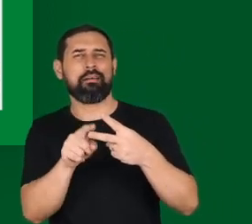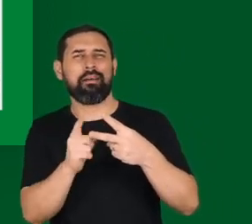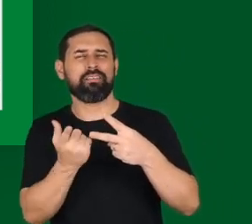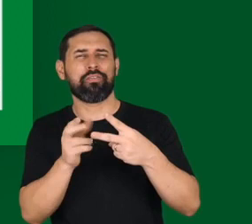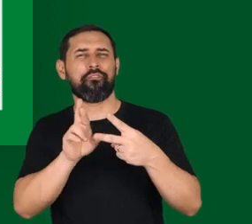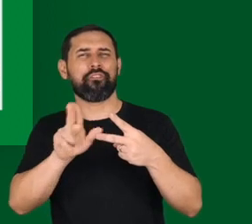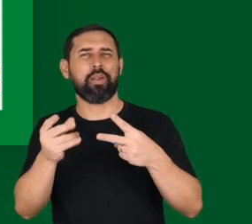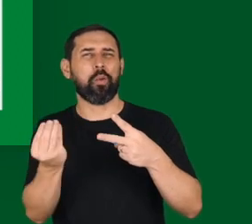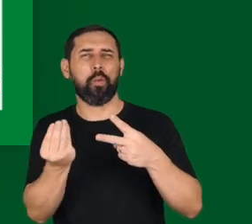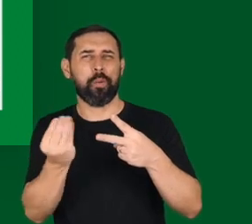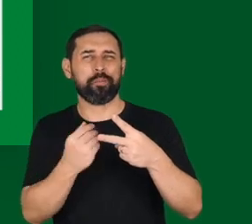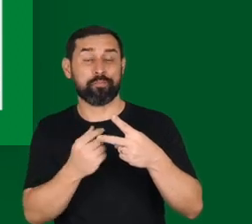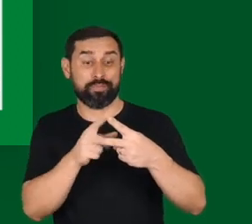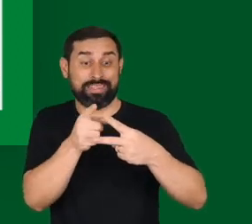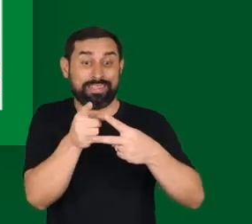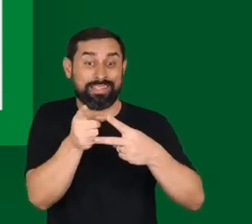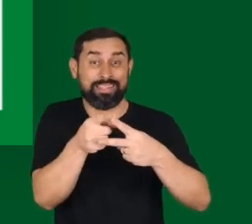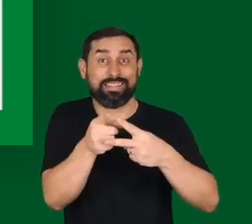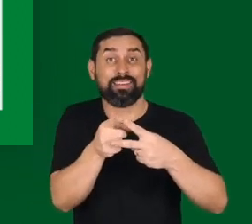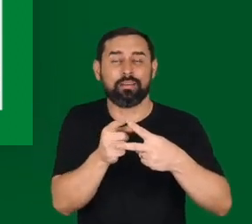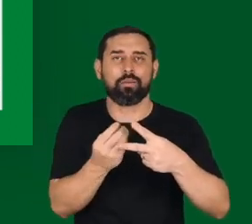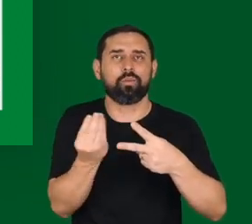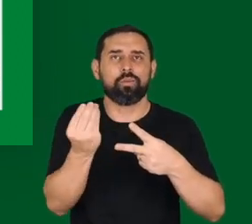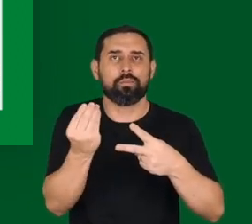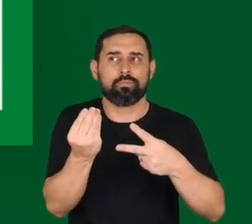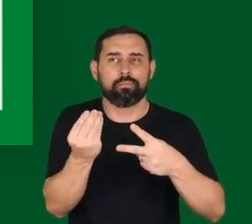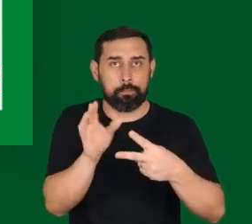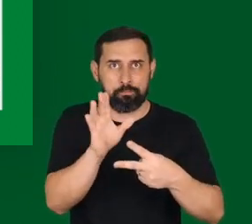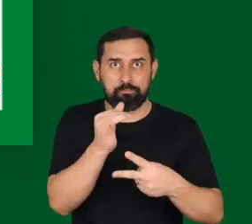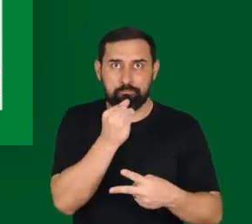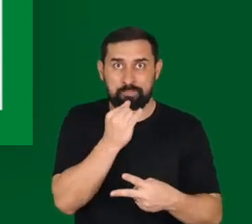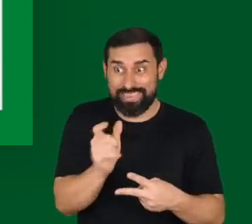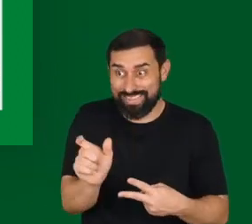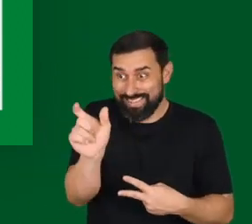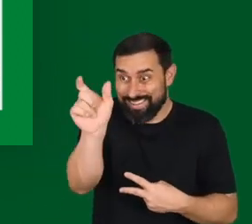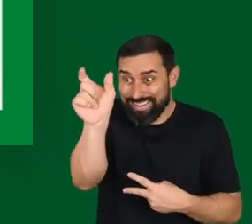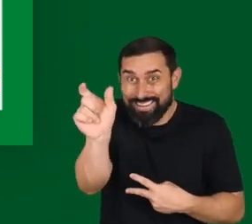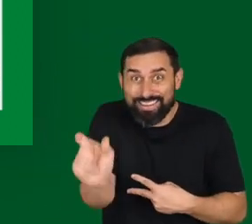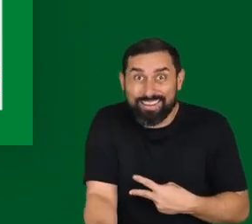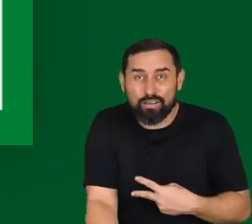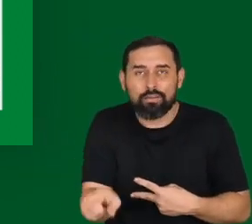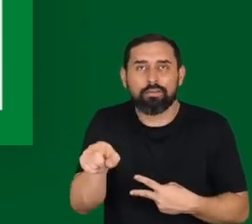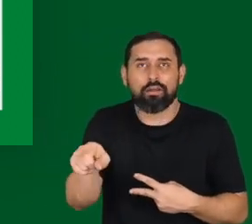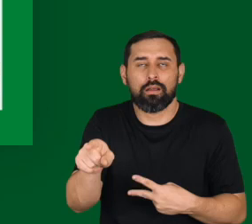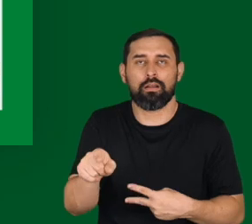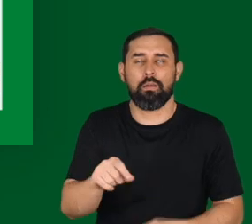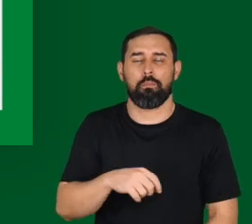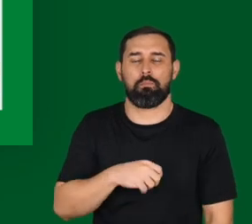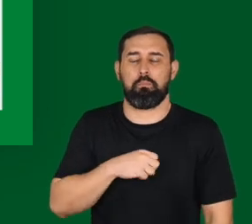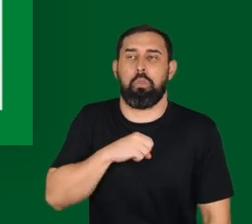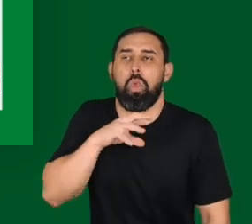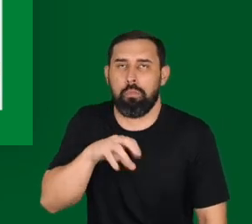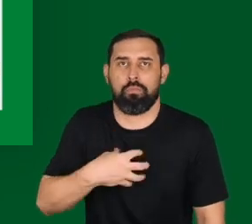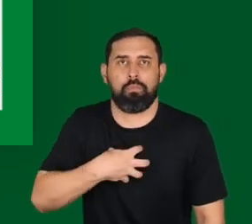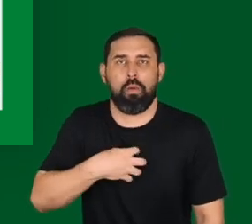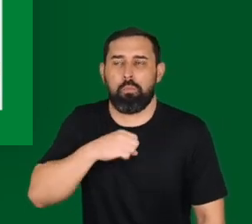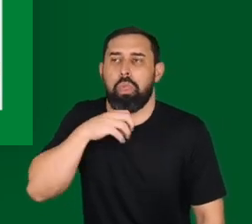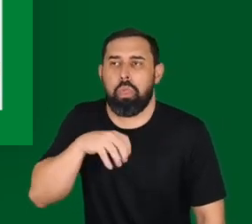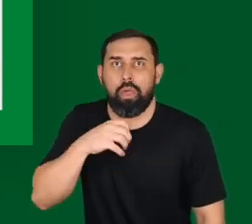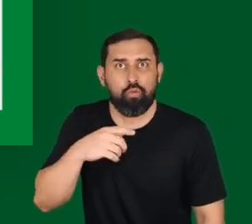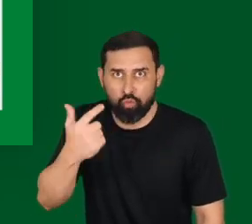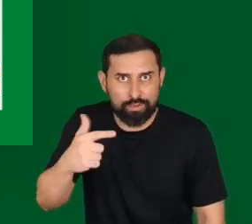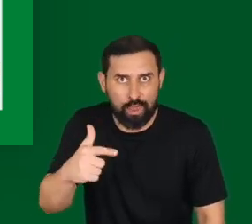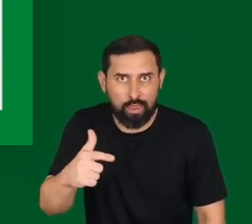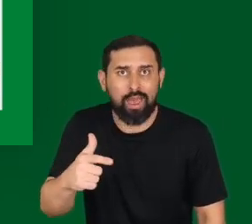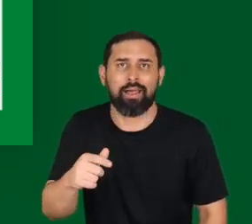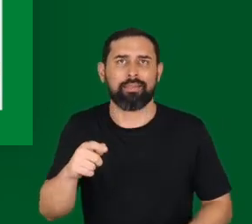ali, a diferença de indicação das 2 cânulas? A orofaríngea eu só posso passar no paciente que não tem